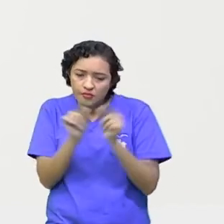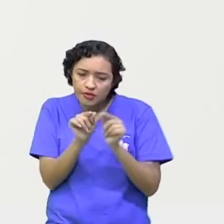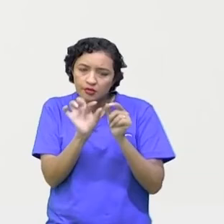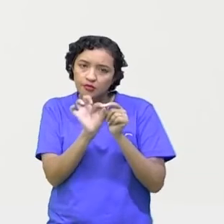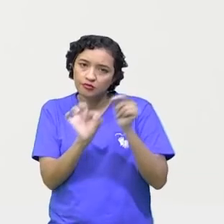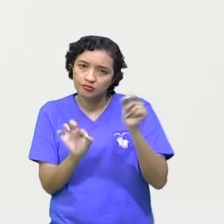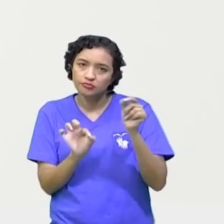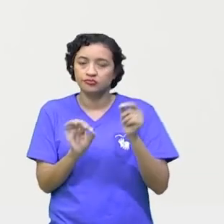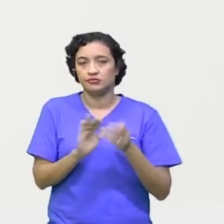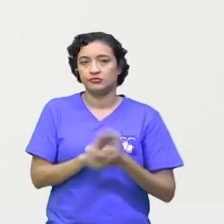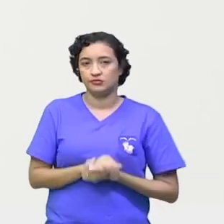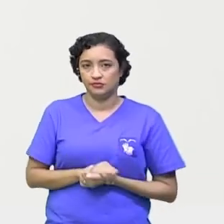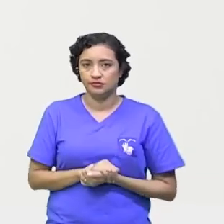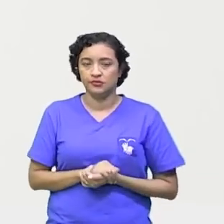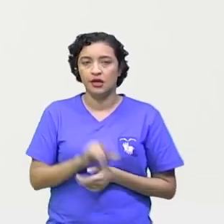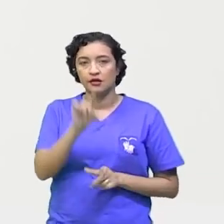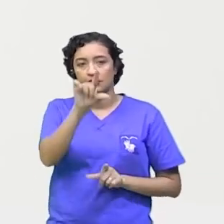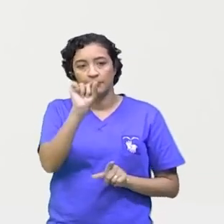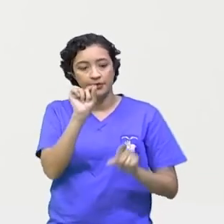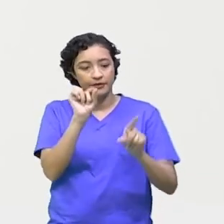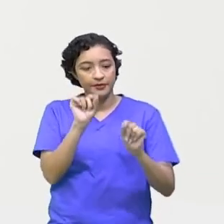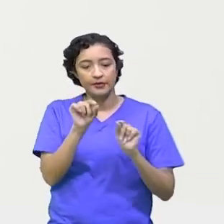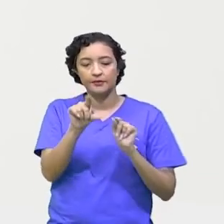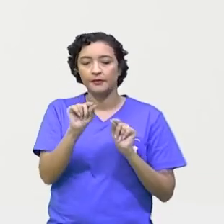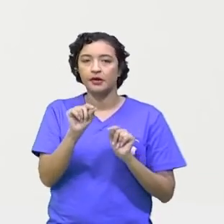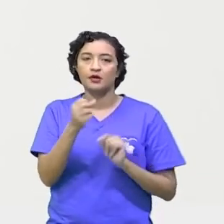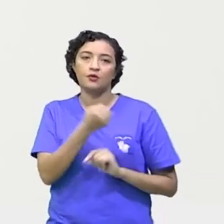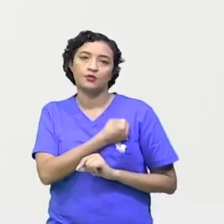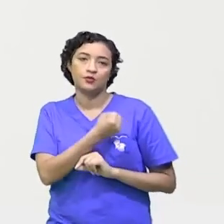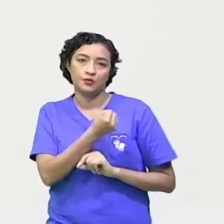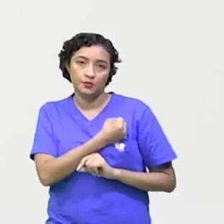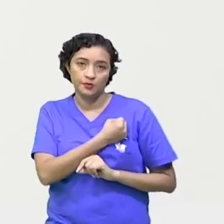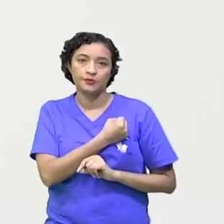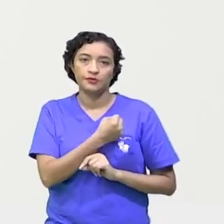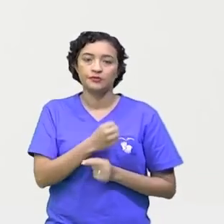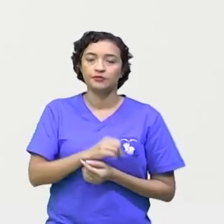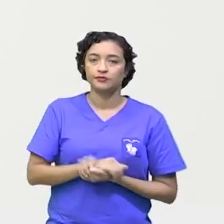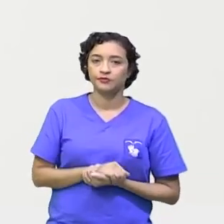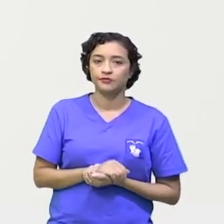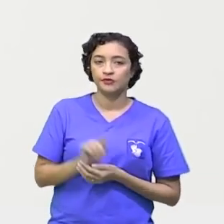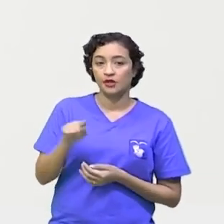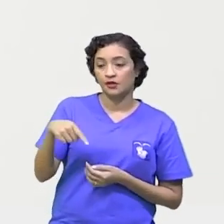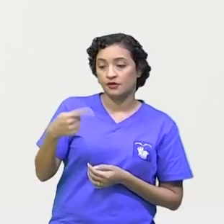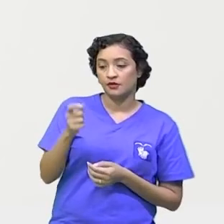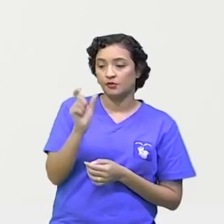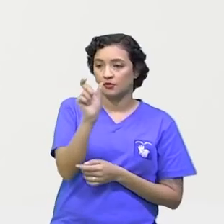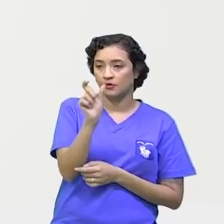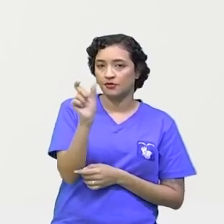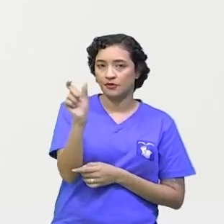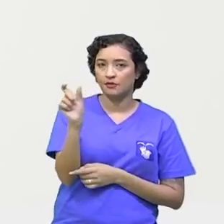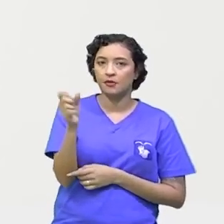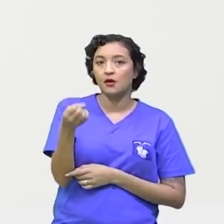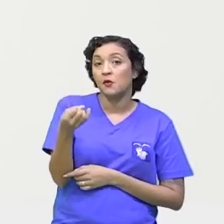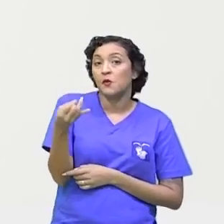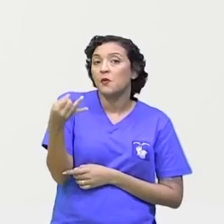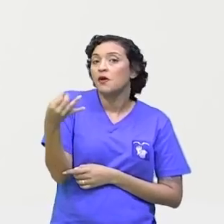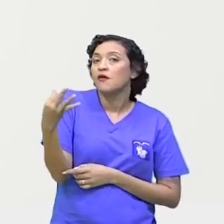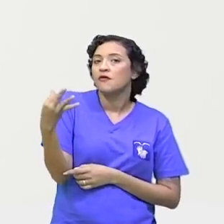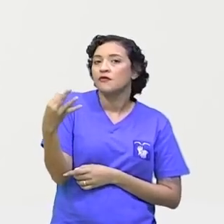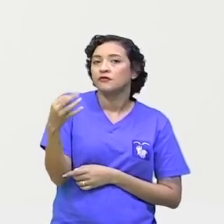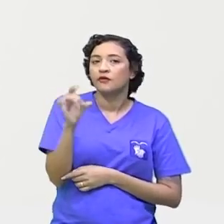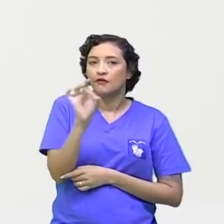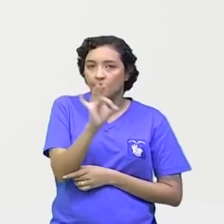diagonal vale quanto? 5. Em seguida nós fomos montando, ó. Pegamos e identificamos os menores lados, olha aí, ó,